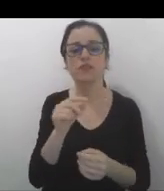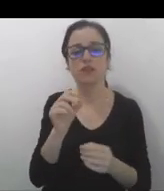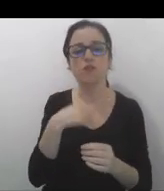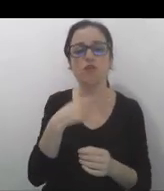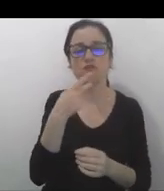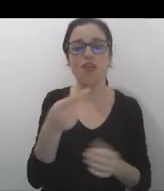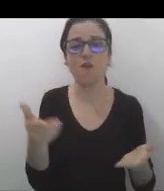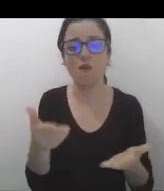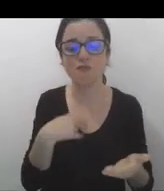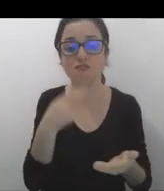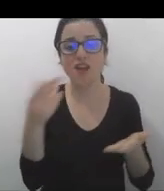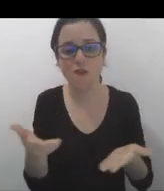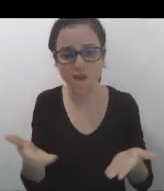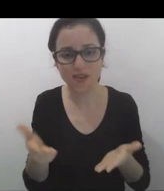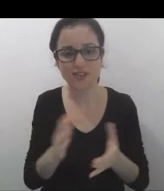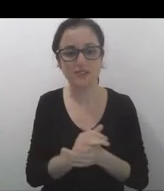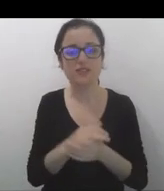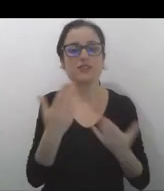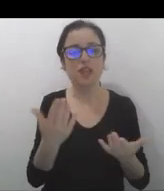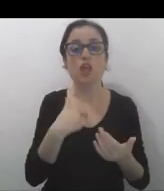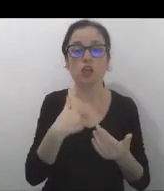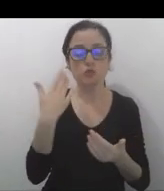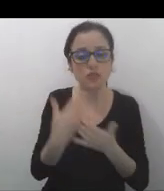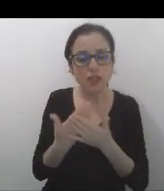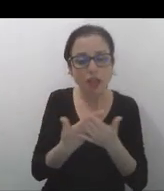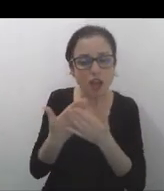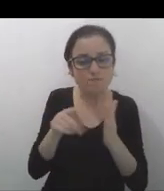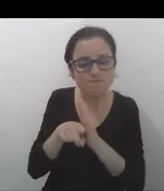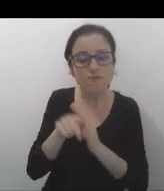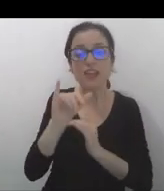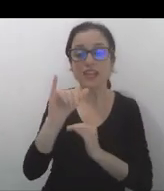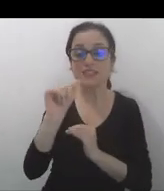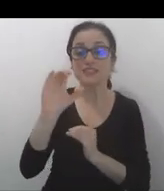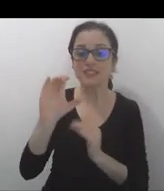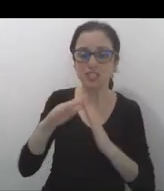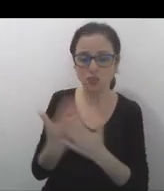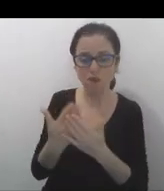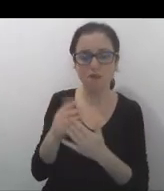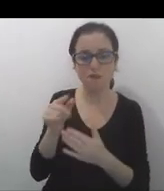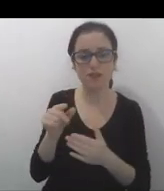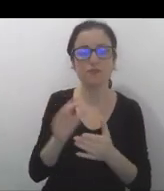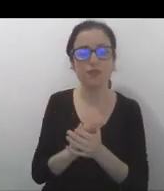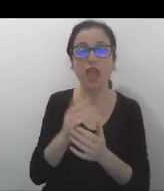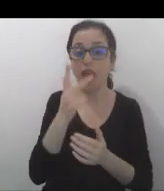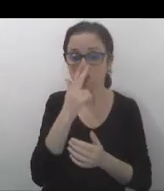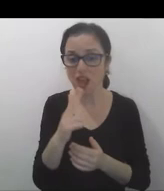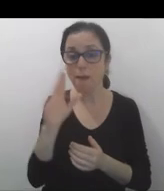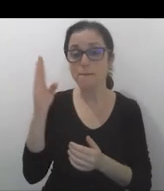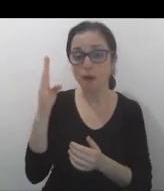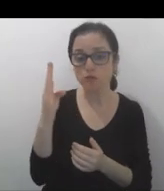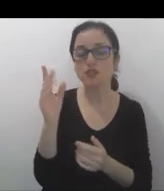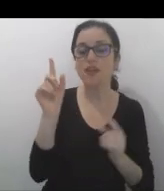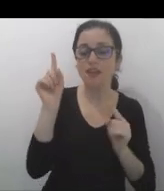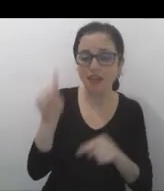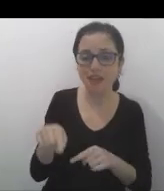resposta aí. Então, eu ia falar disso agora. Justamente, quando eu estudei o IAC,